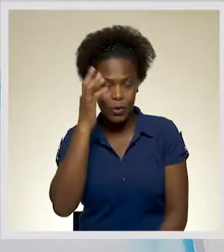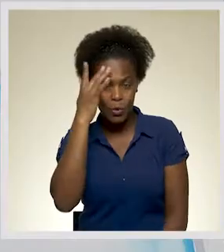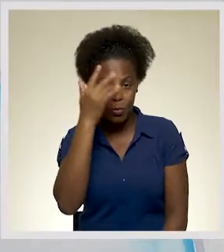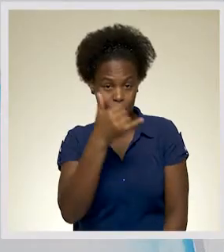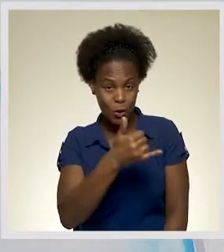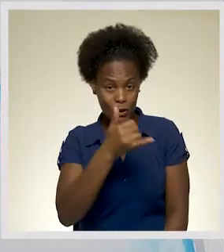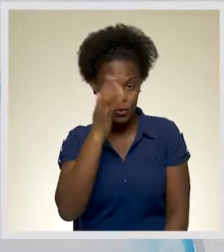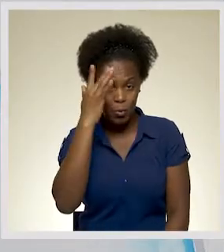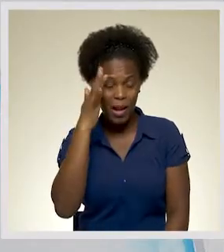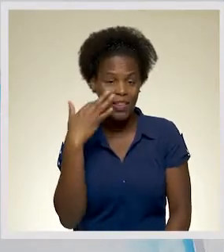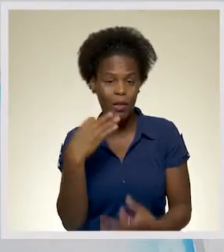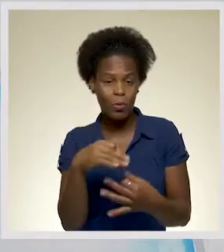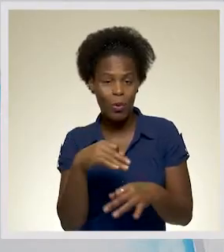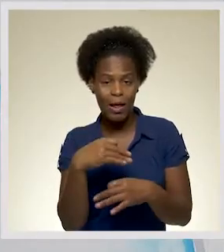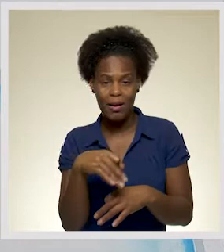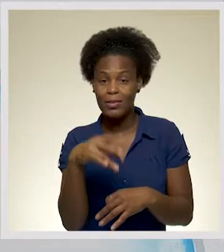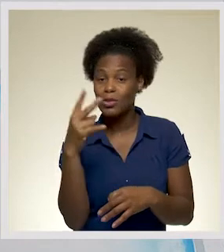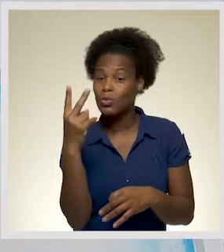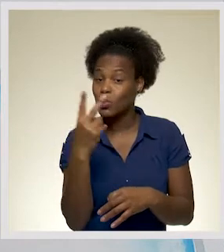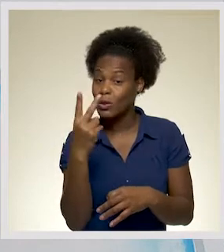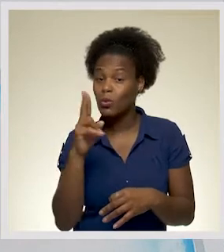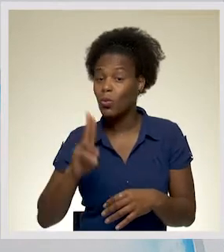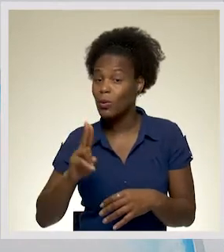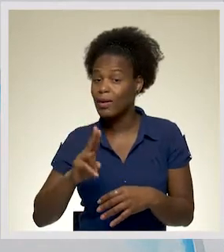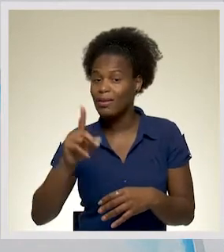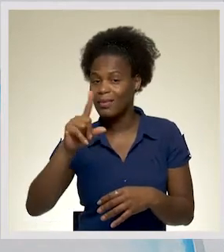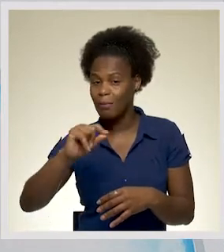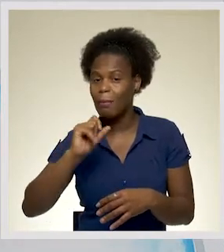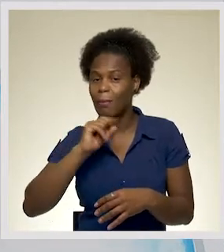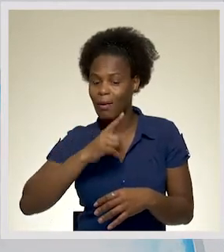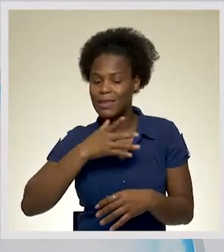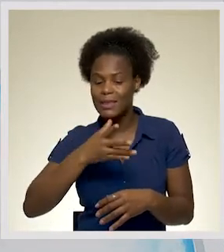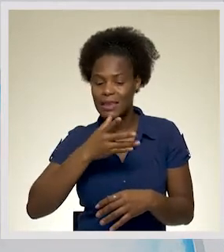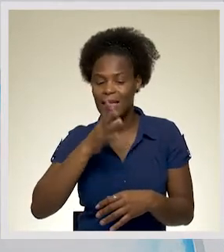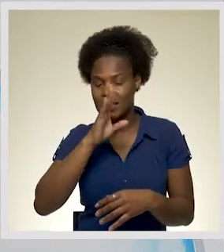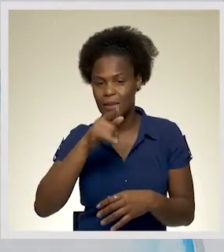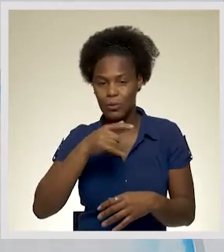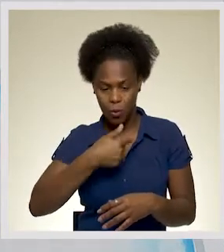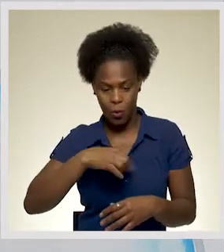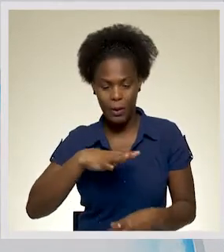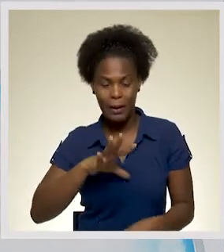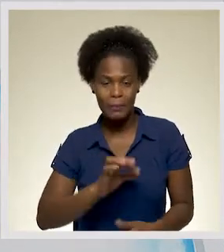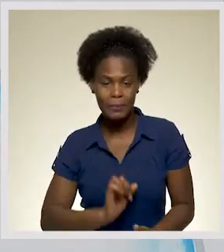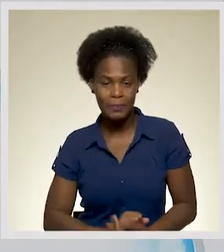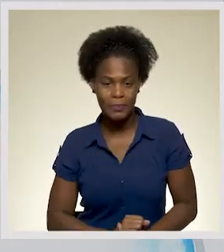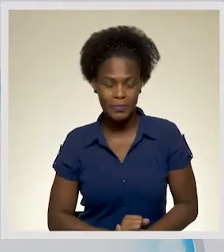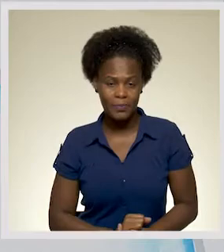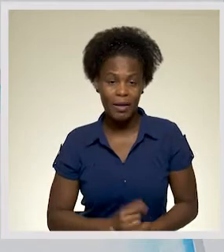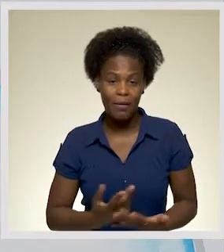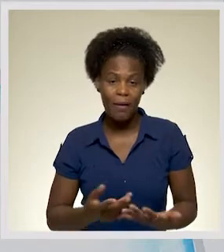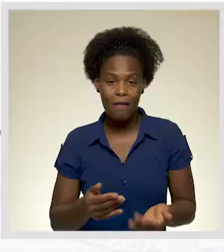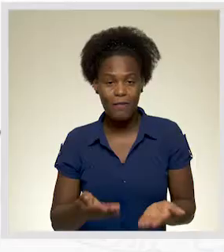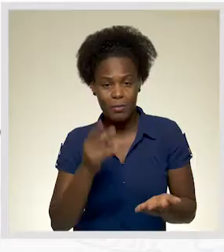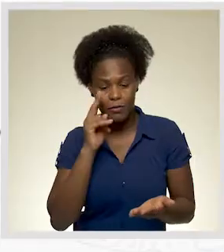um número natural. 2 unidades também podemos dizer, se assim quiserem. E